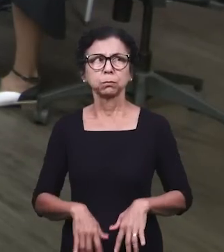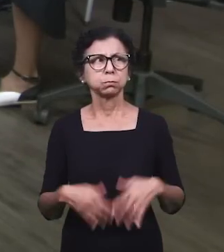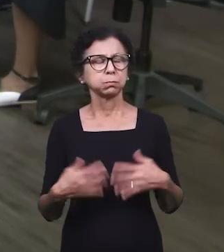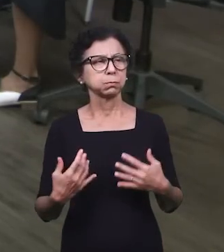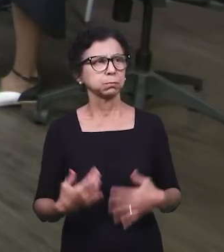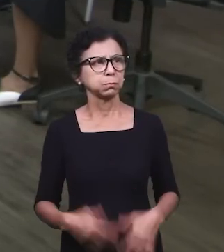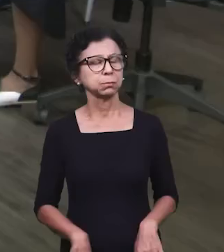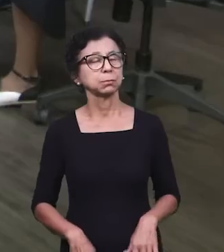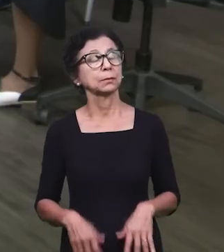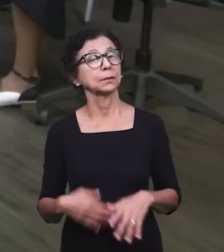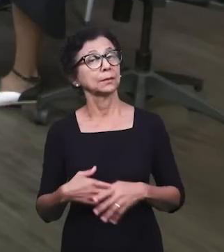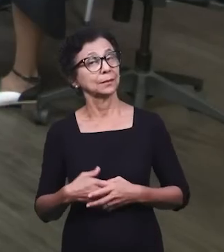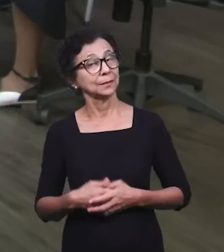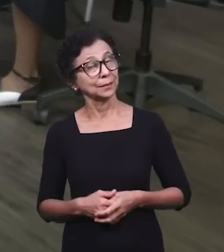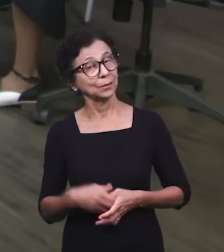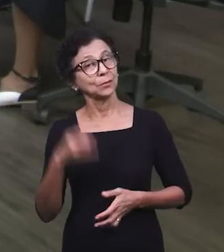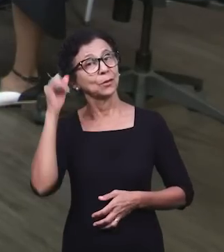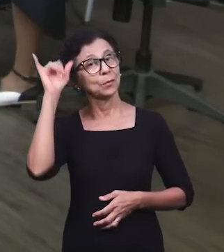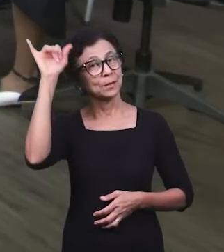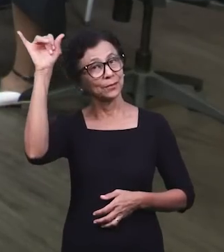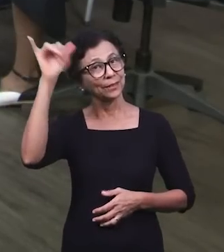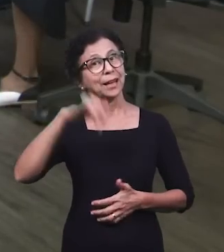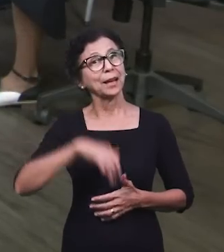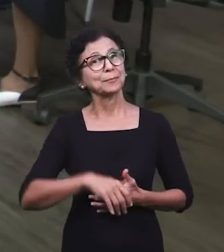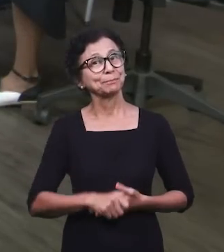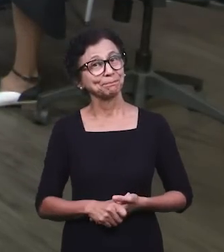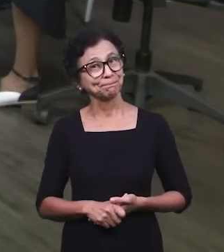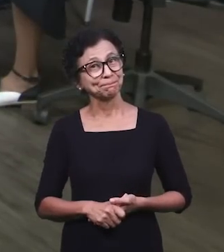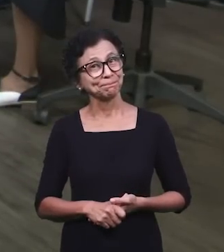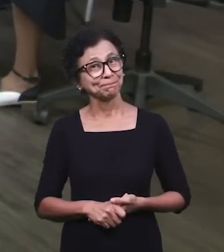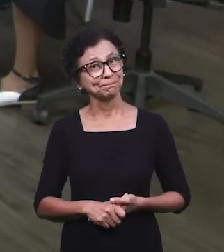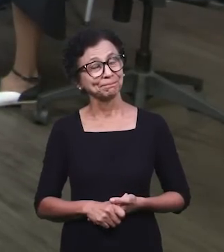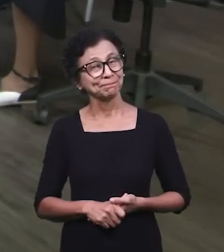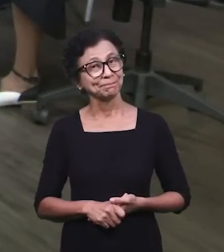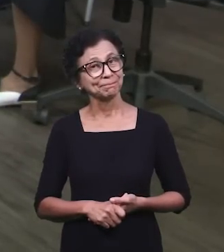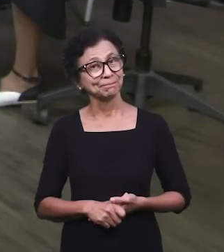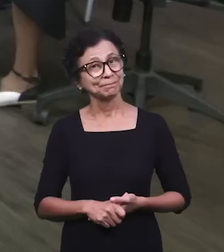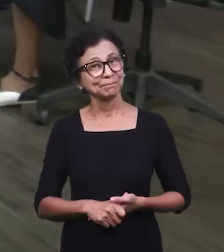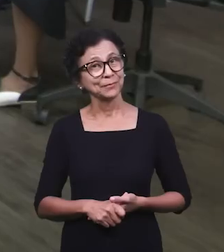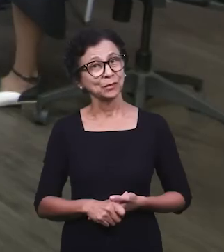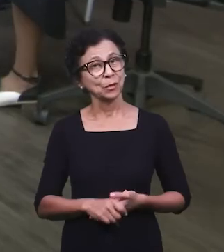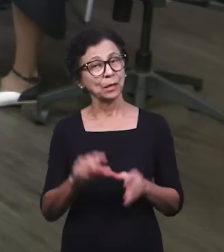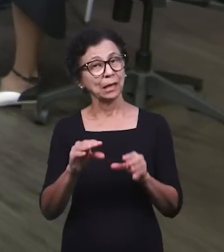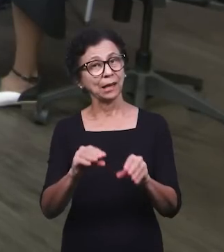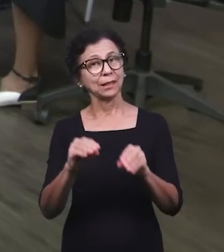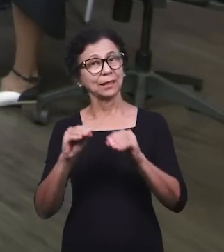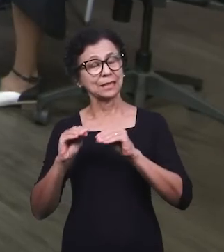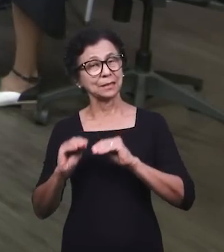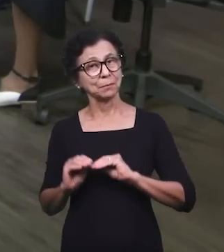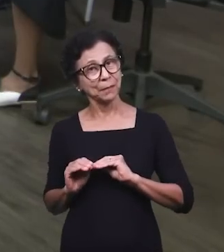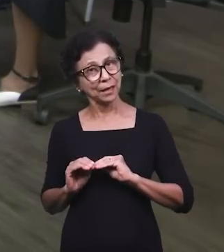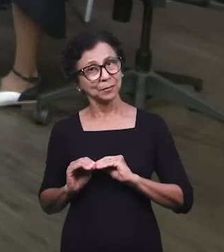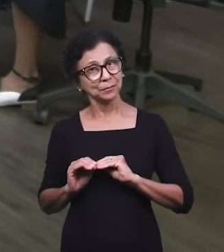que tem um desafio pela frente, por que não nos prepararmos antes? Então, é muito importante você realizar esse